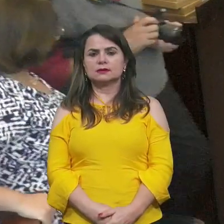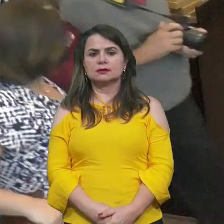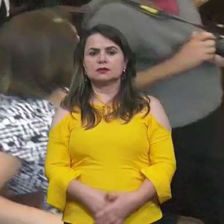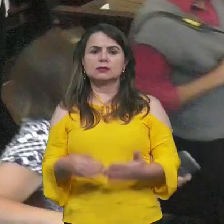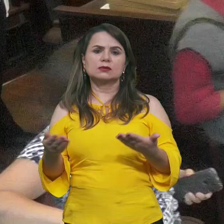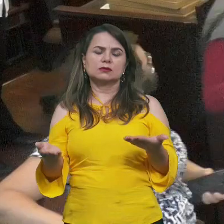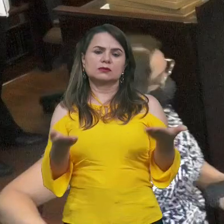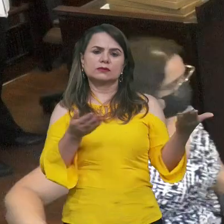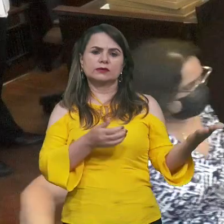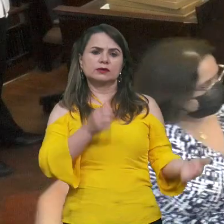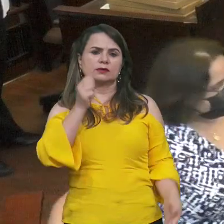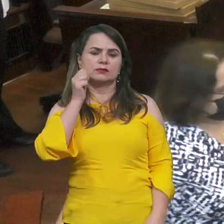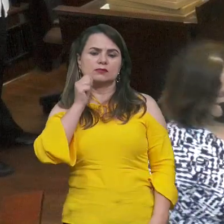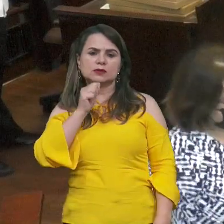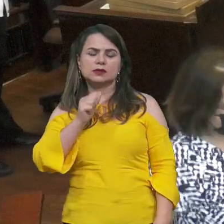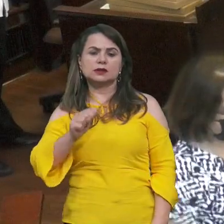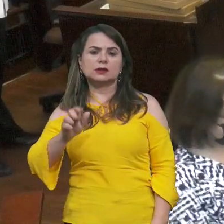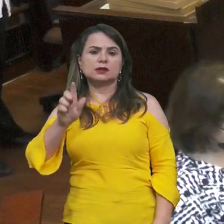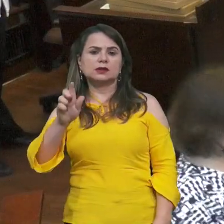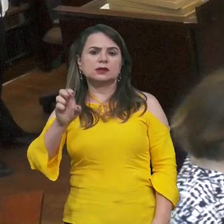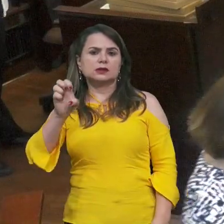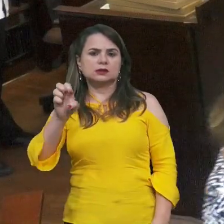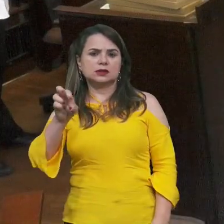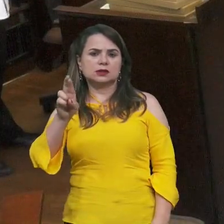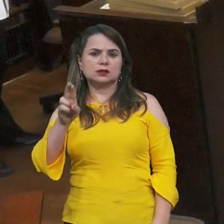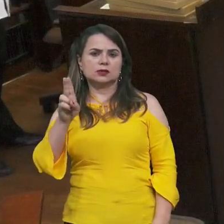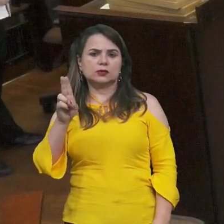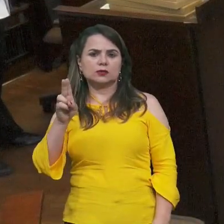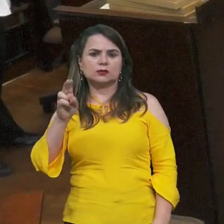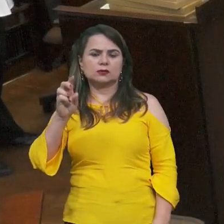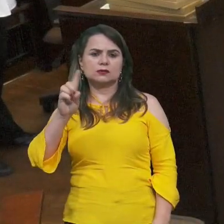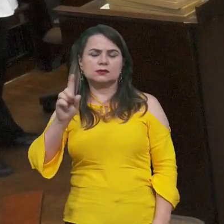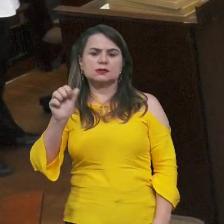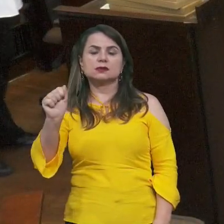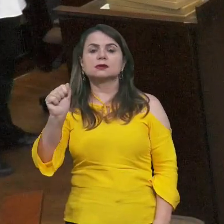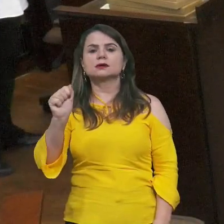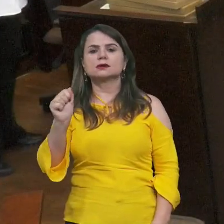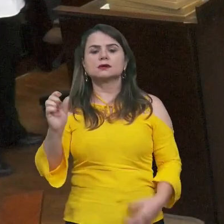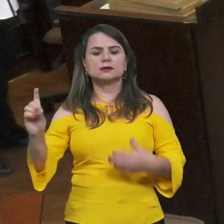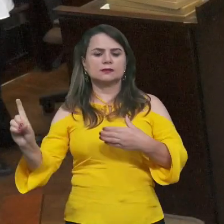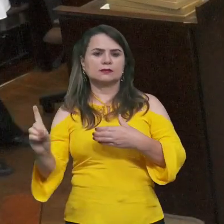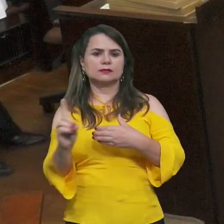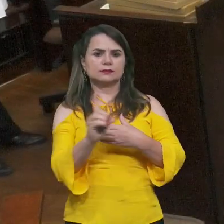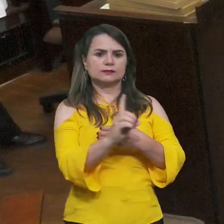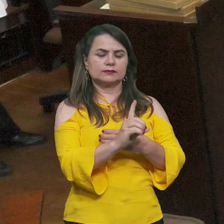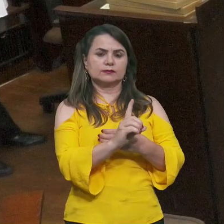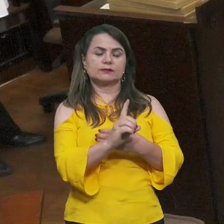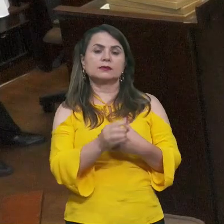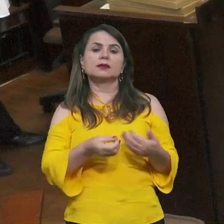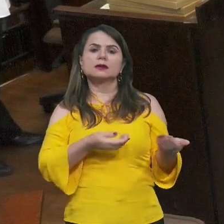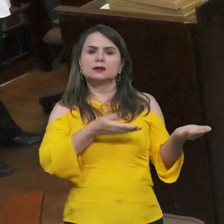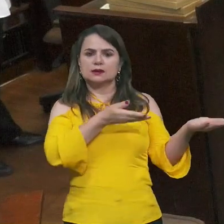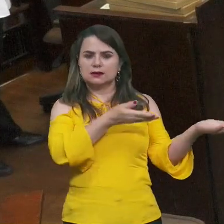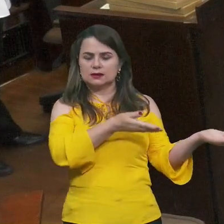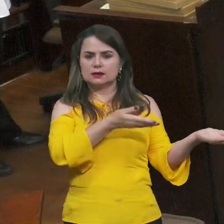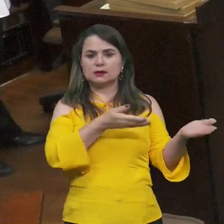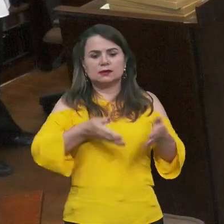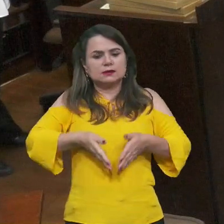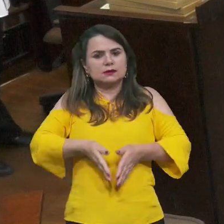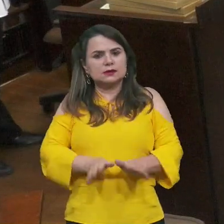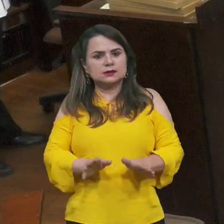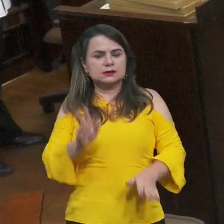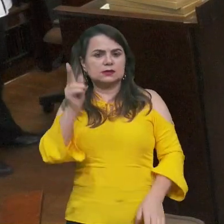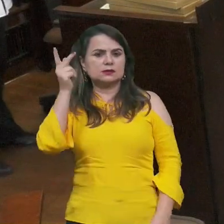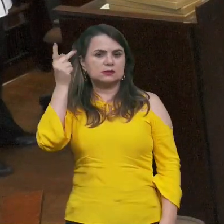Convido a senhora Jerusa Roberto Cardoso para que se dirija ao centro do nosso plenário. Jerusa Roberta Cardoso nasceu em